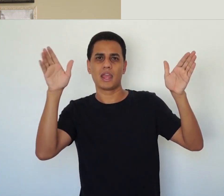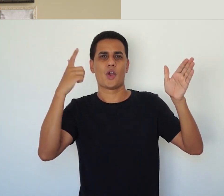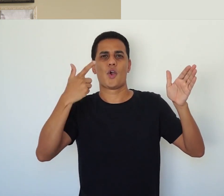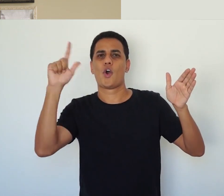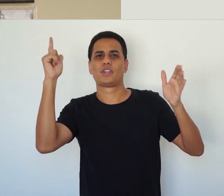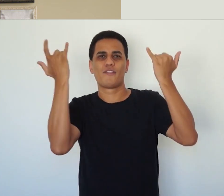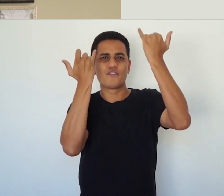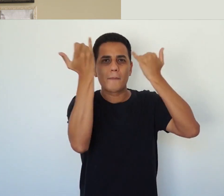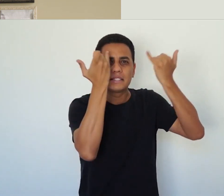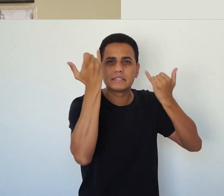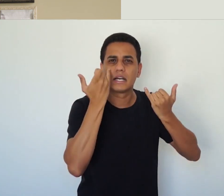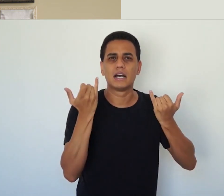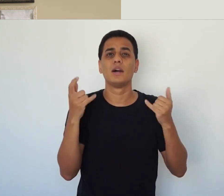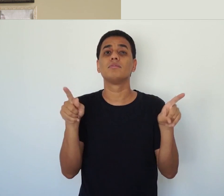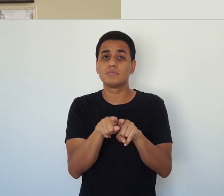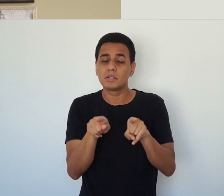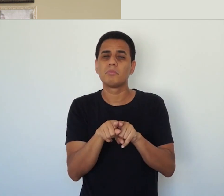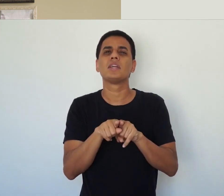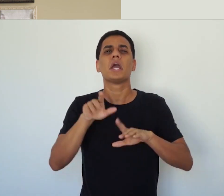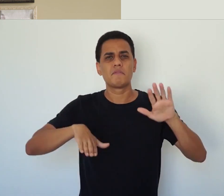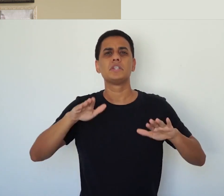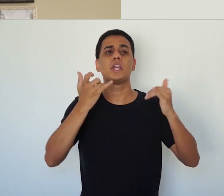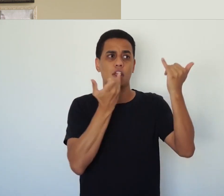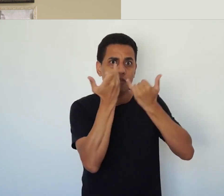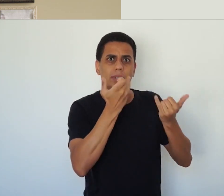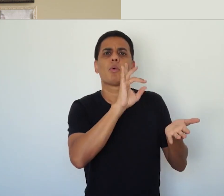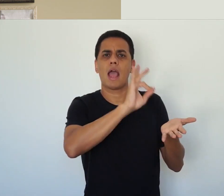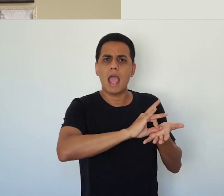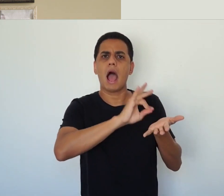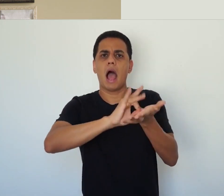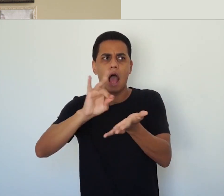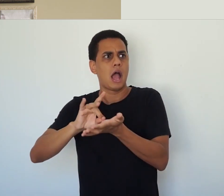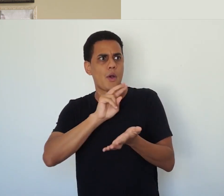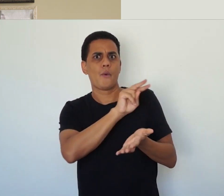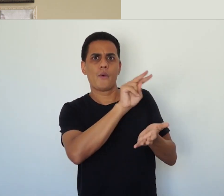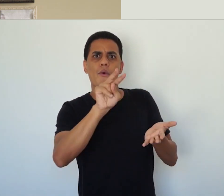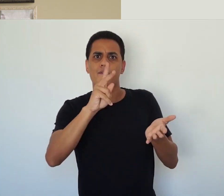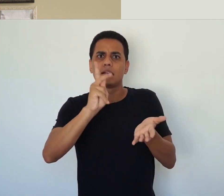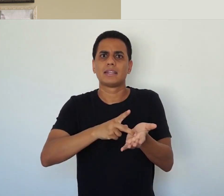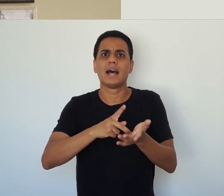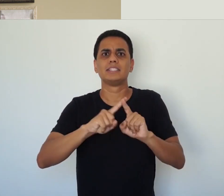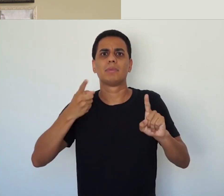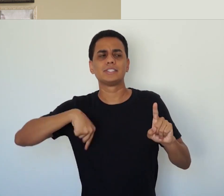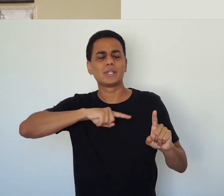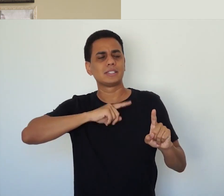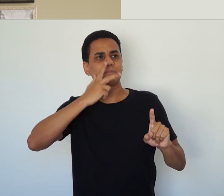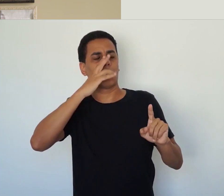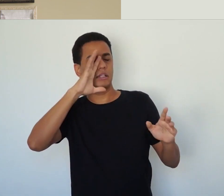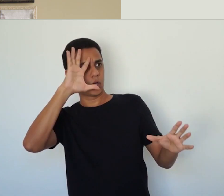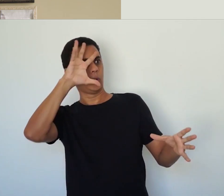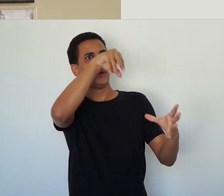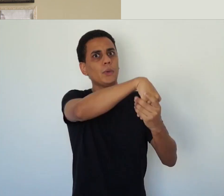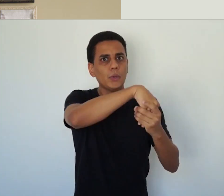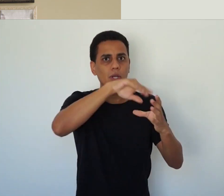mente ser tomada por uma série de informações, e até informações legítimas, reais, mas que nós